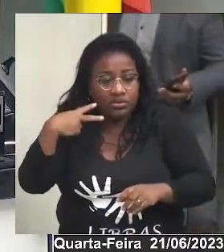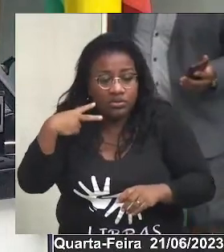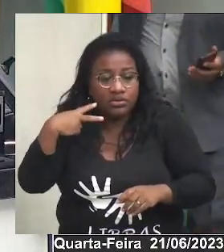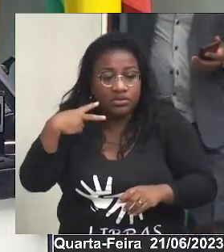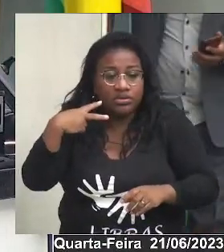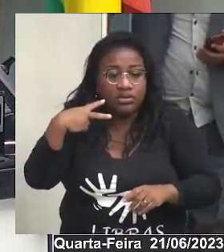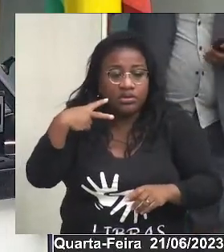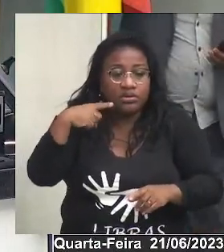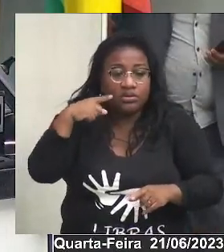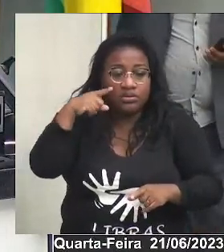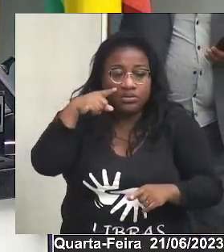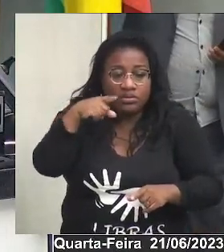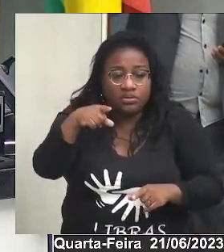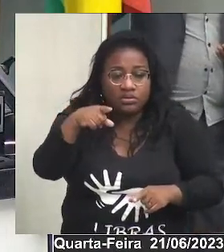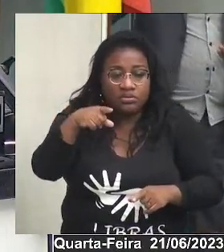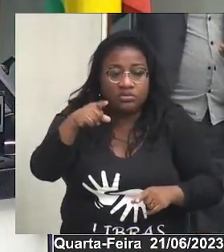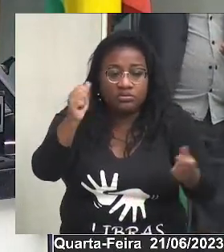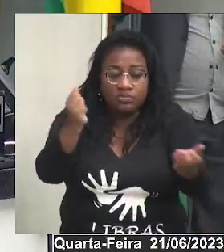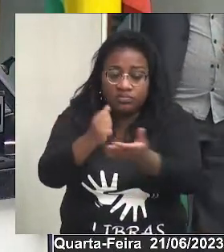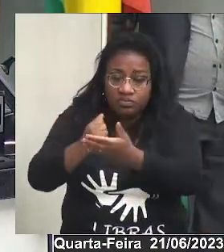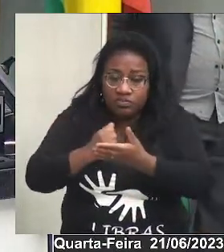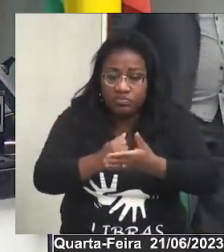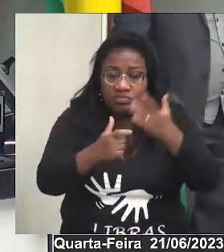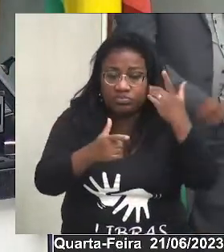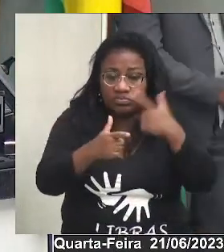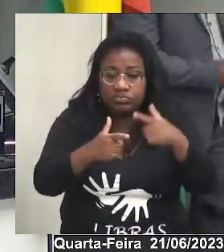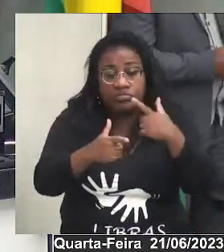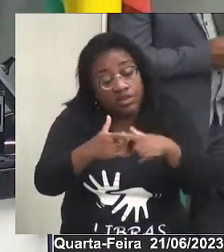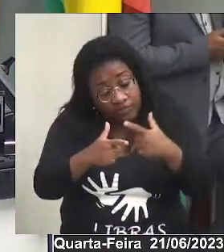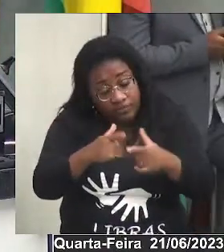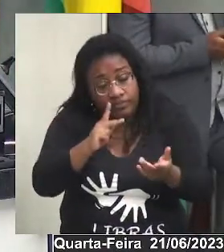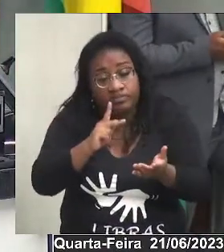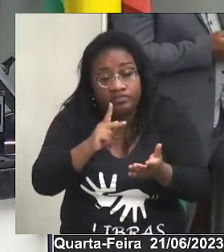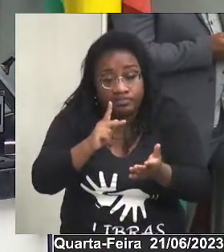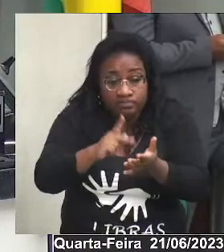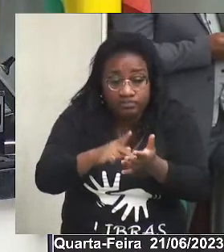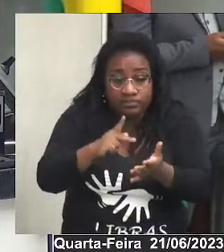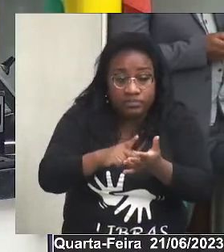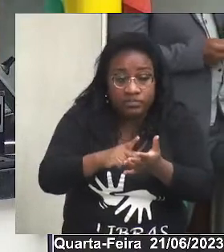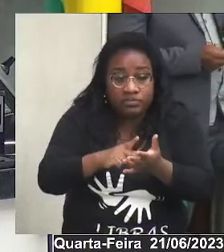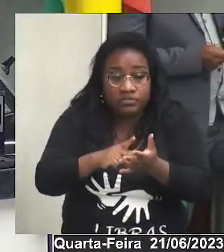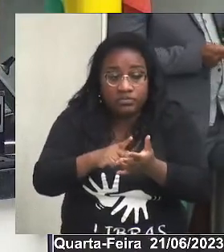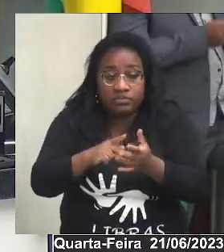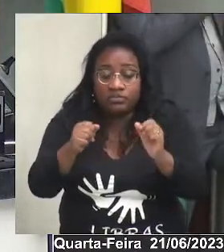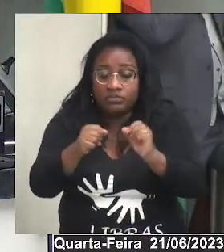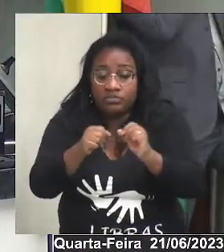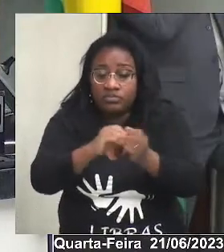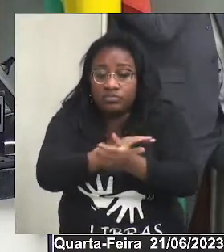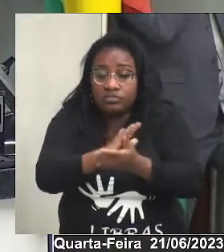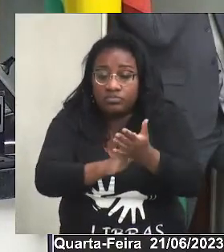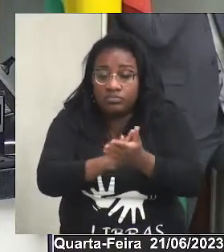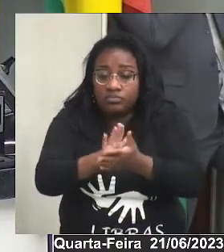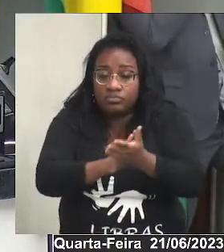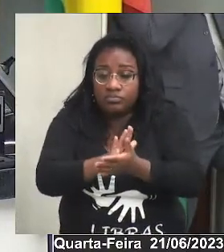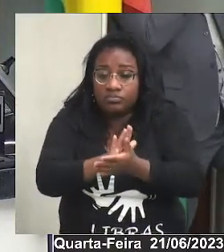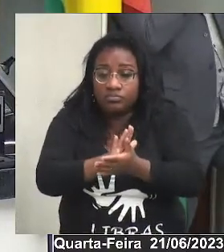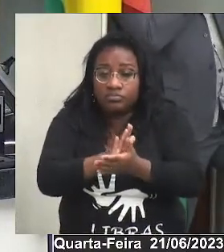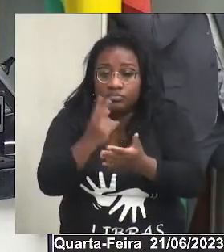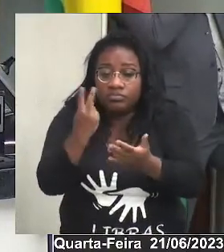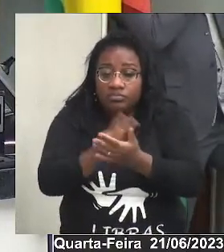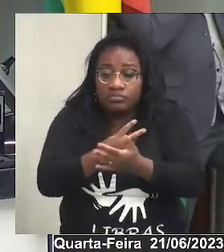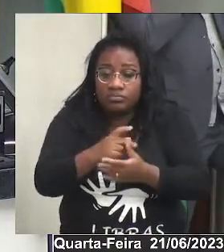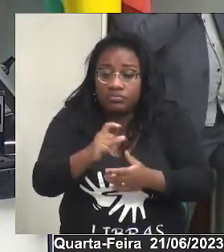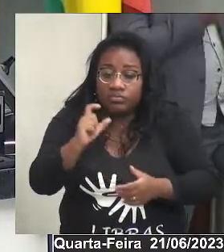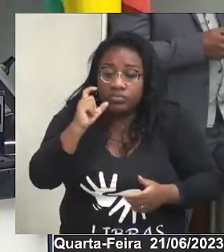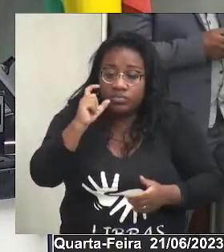e o vice-prefeito, a gente, quando vocês trouxeram esse problema para a gente abraçamos o problema e dissemos, nós não vamos fazer nada e assinar nada que prejudique